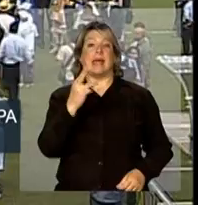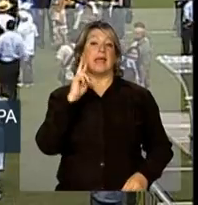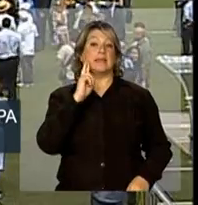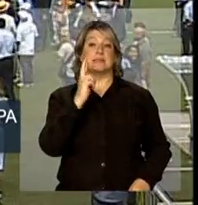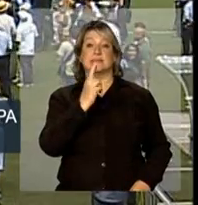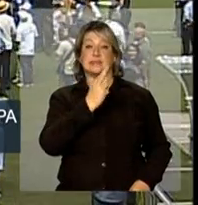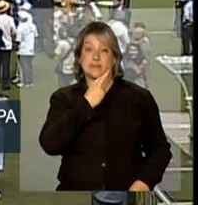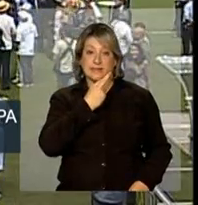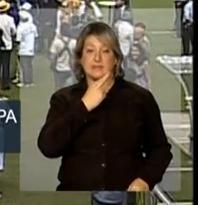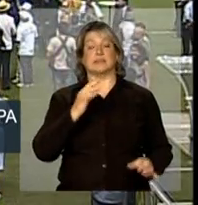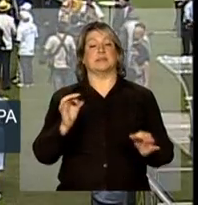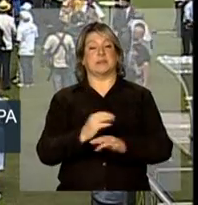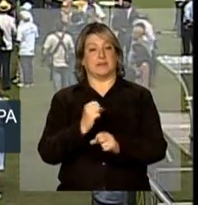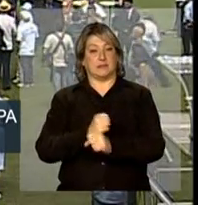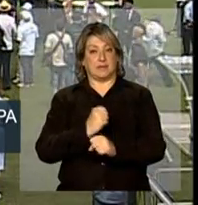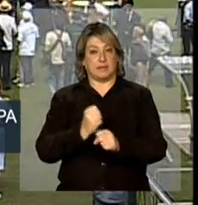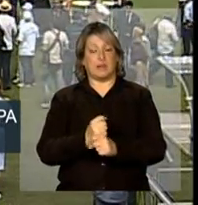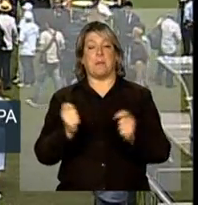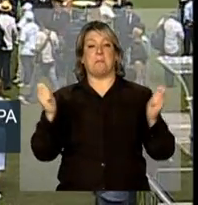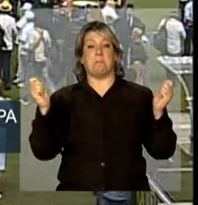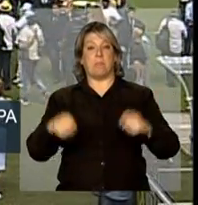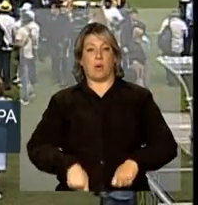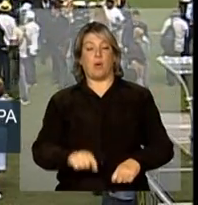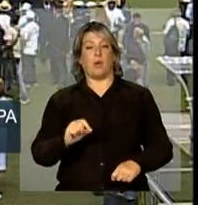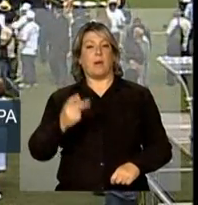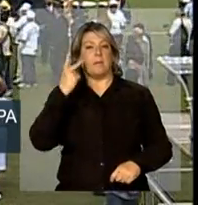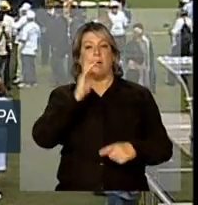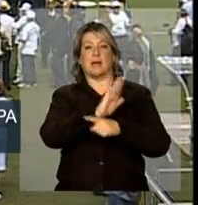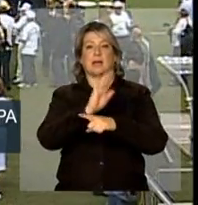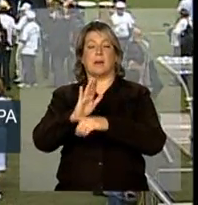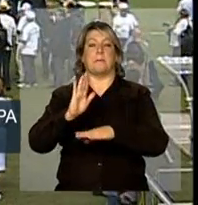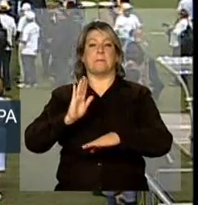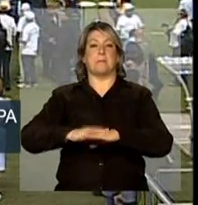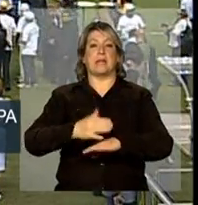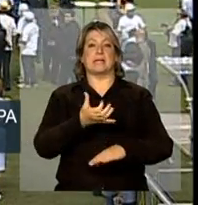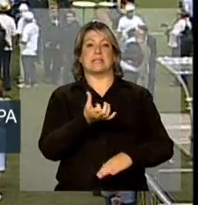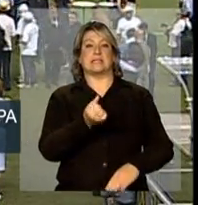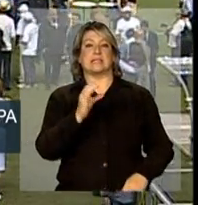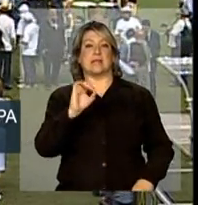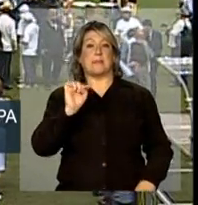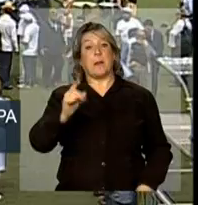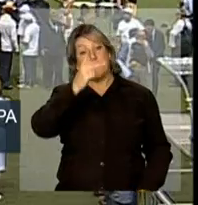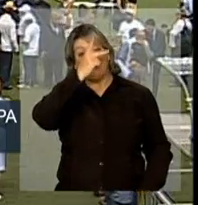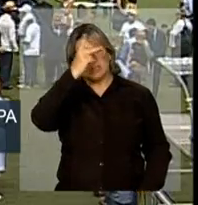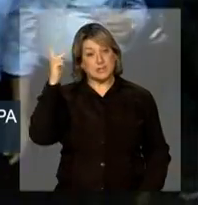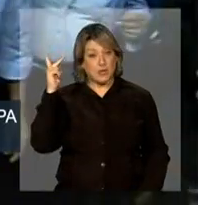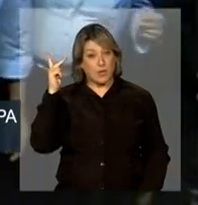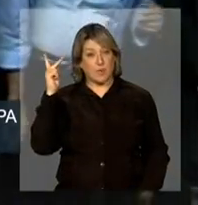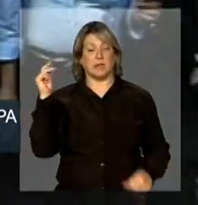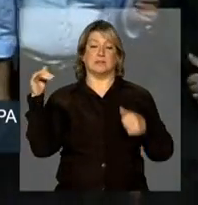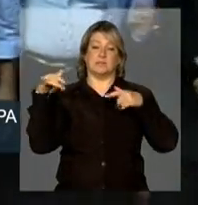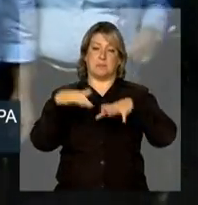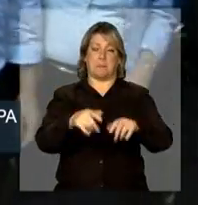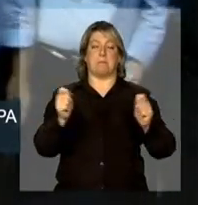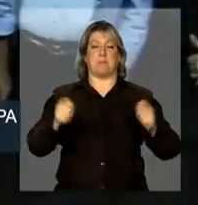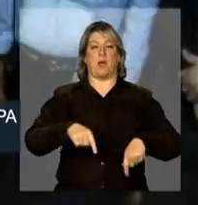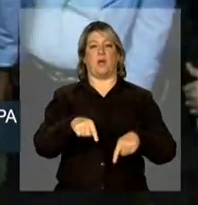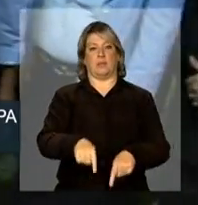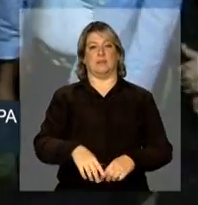restaurantes, uma capacidade para mais de 60 mil pessoas.